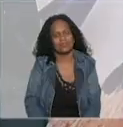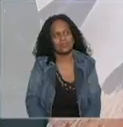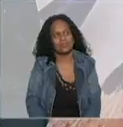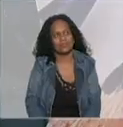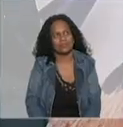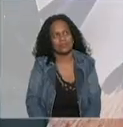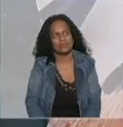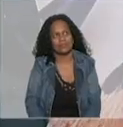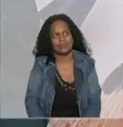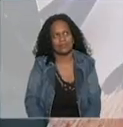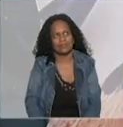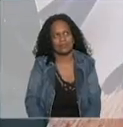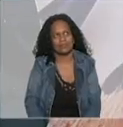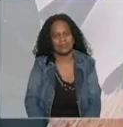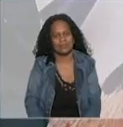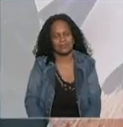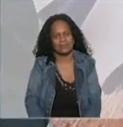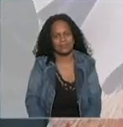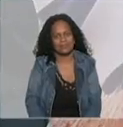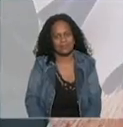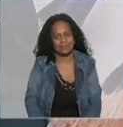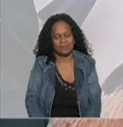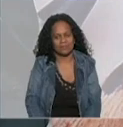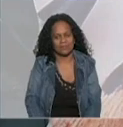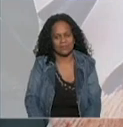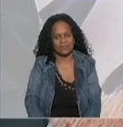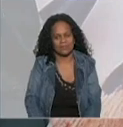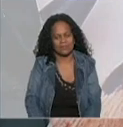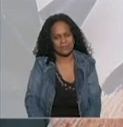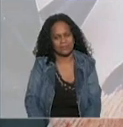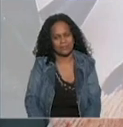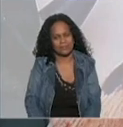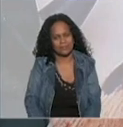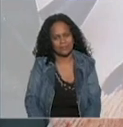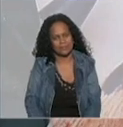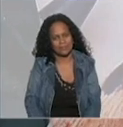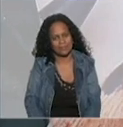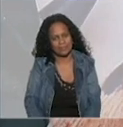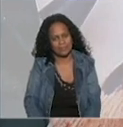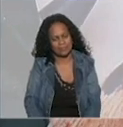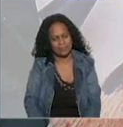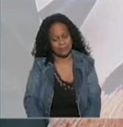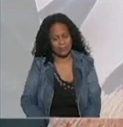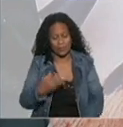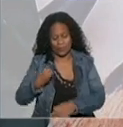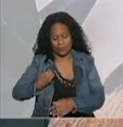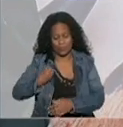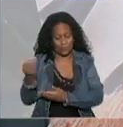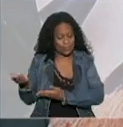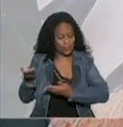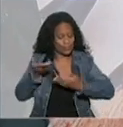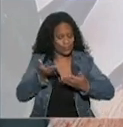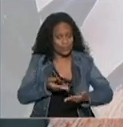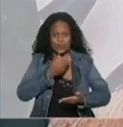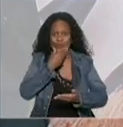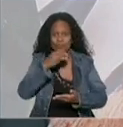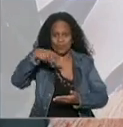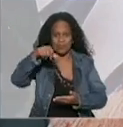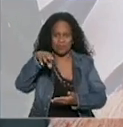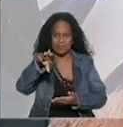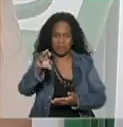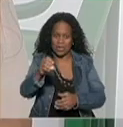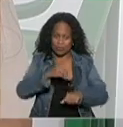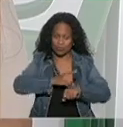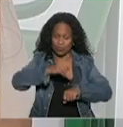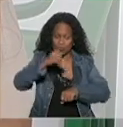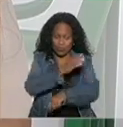Ogamitá, que valoriza a cultura indígena no planejamento pedagógico, e a editora de livros infanto-juvenis da Rocco, que foi aluna do